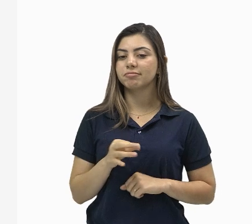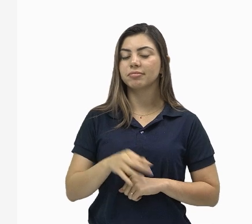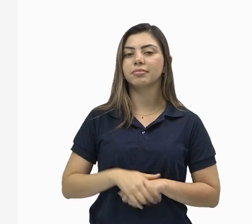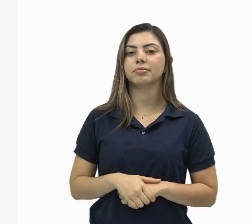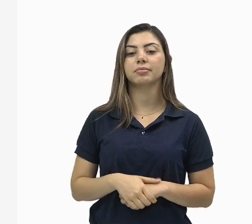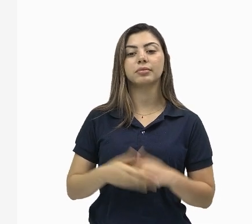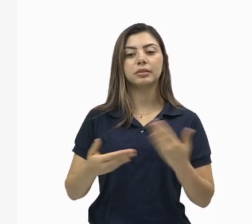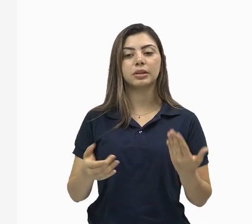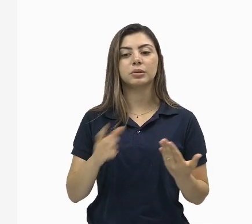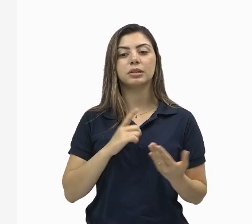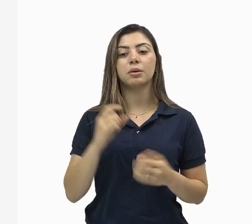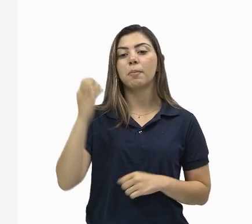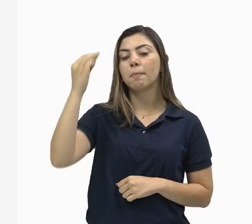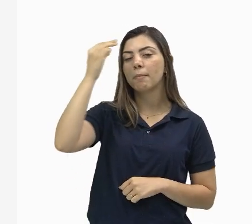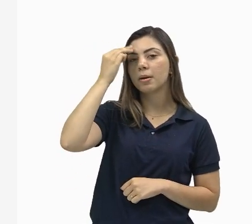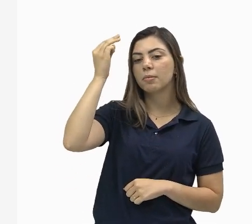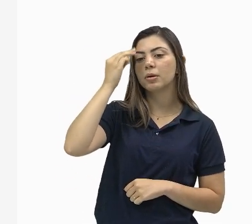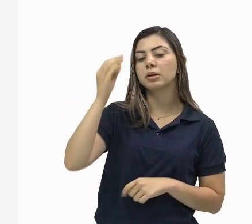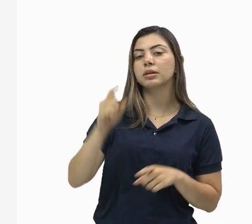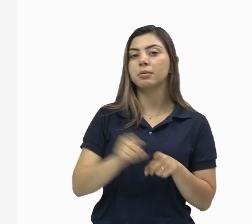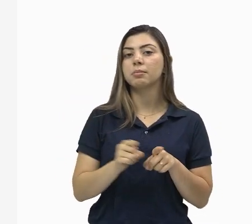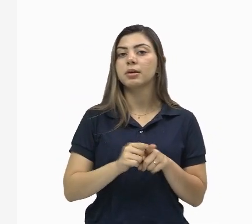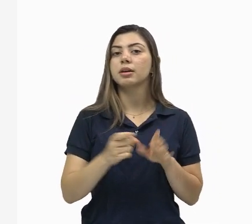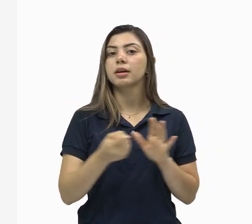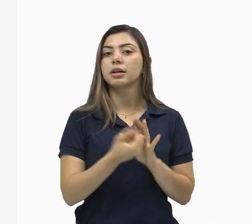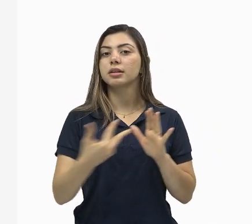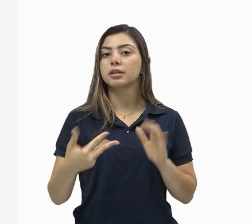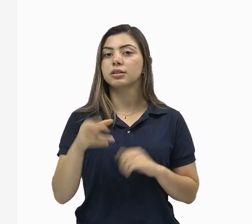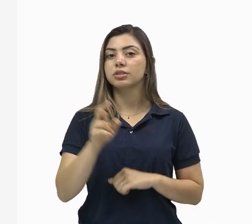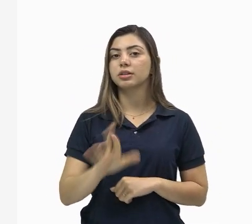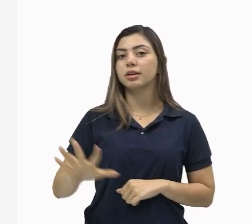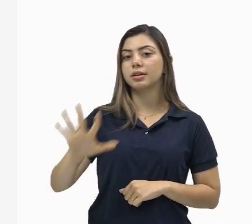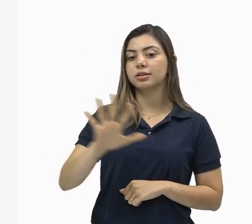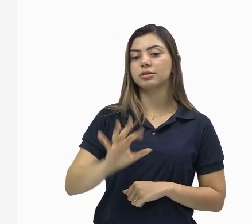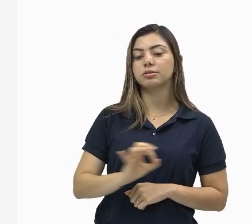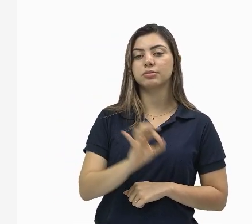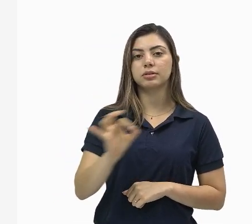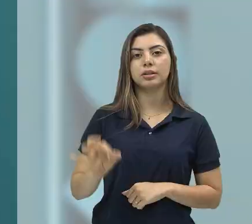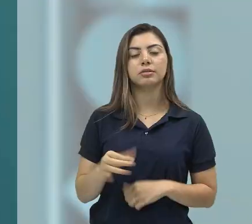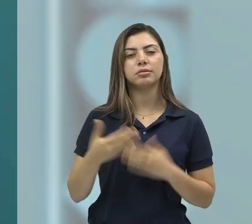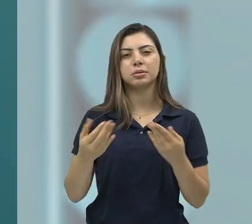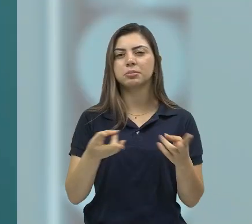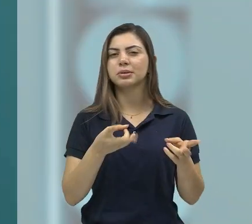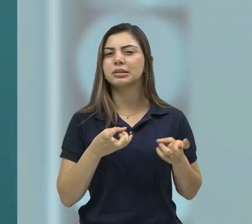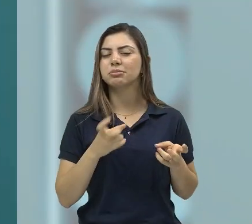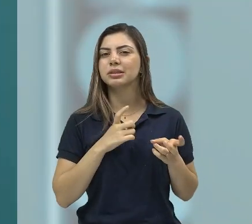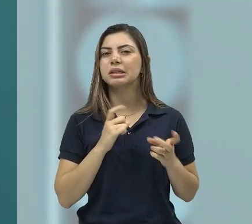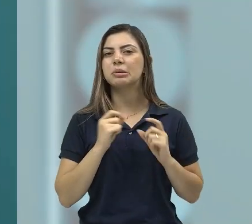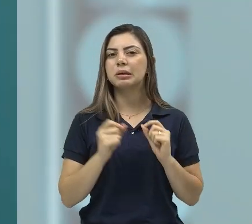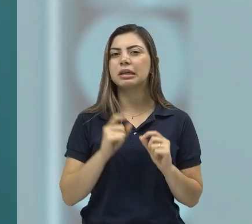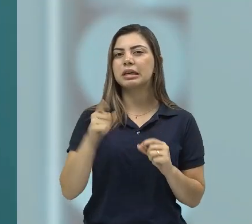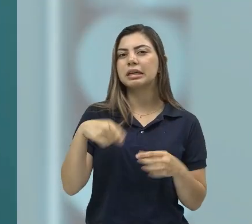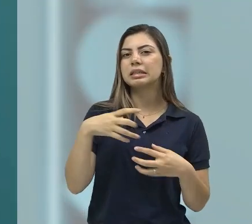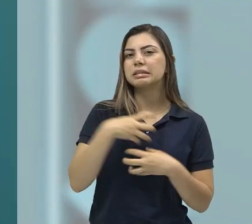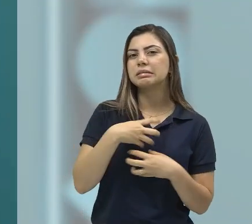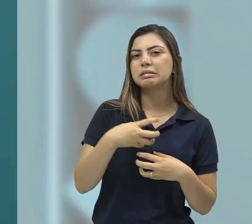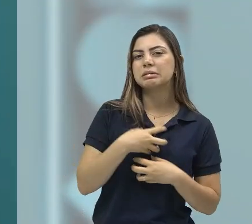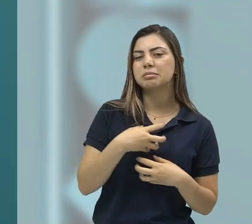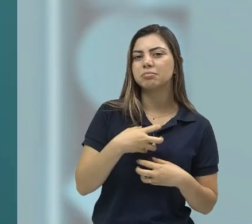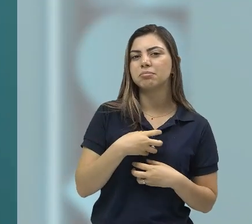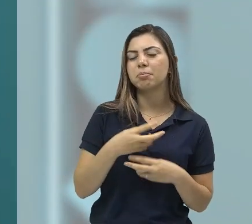caráter memorialístico e elementos regionais. Então, essa questão do caráter memorialístico é quando